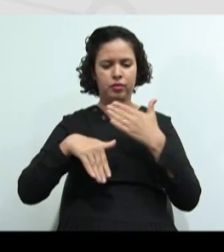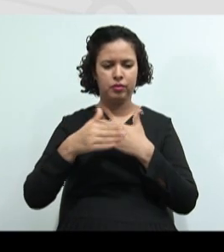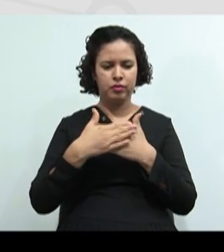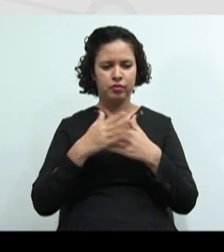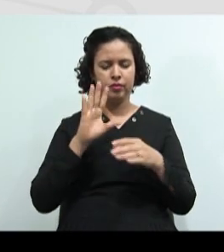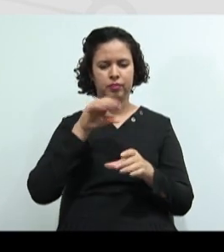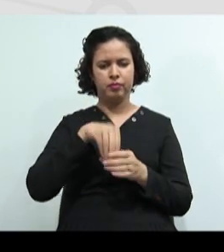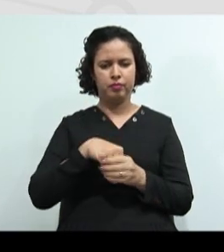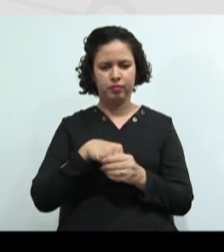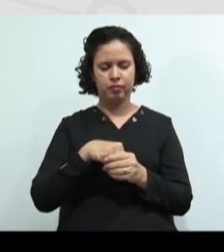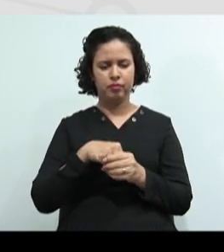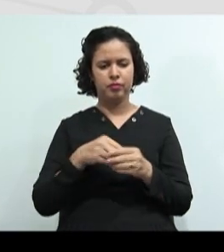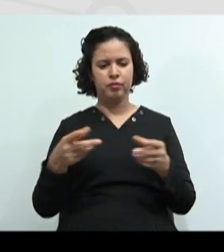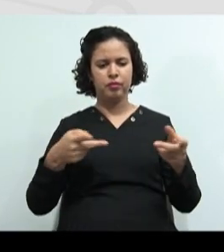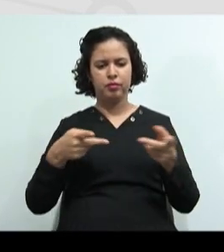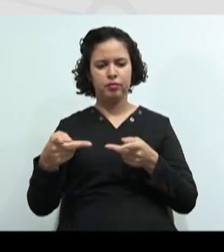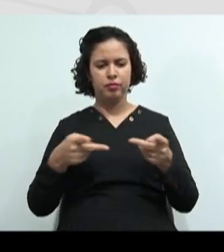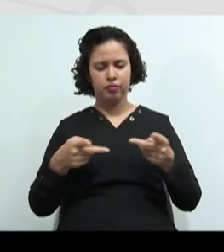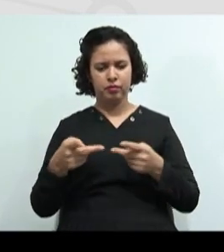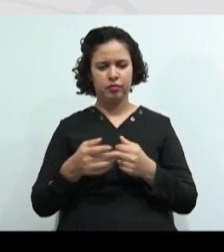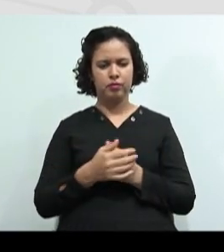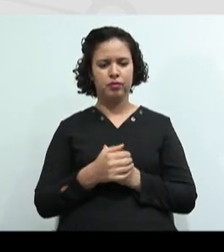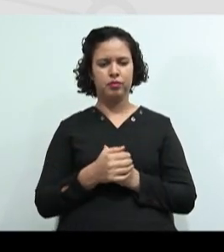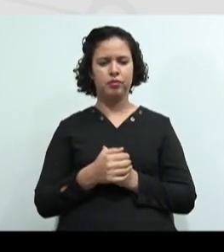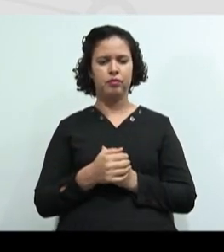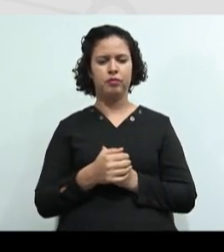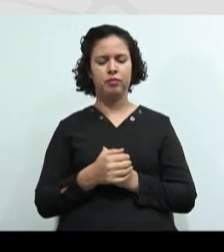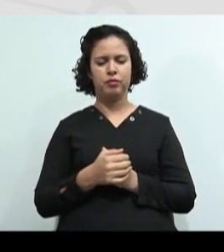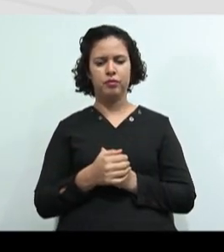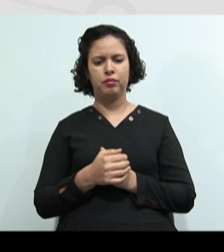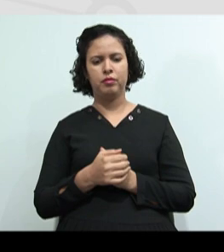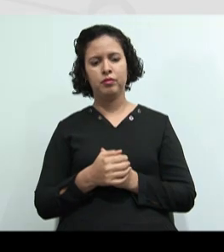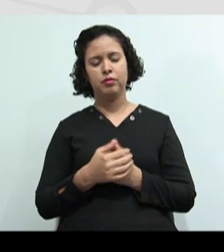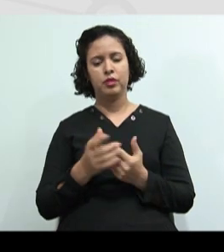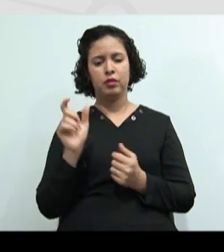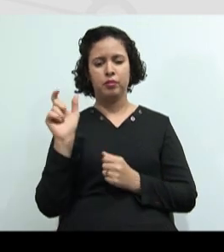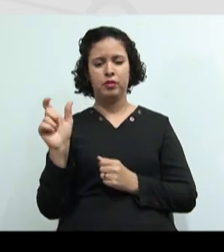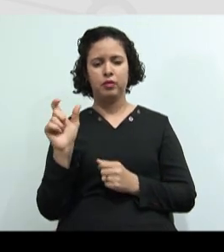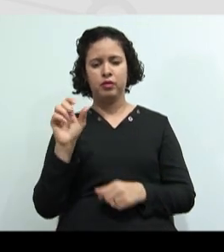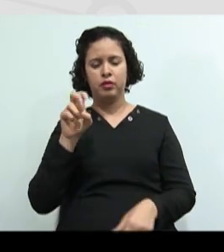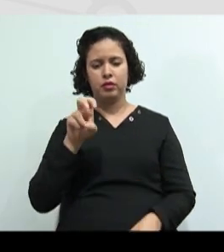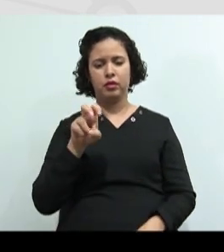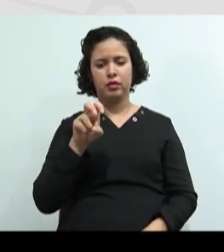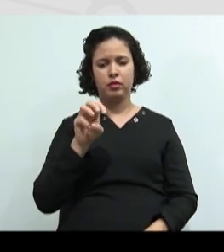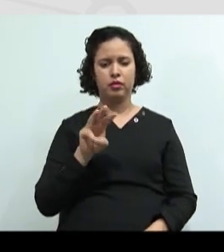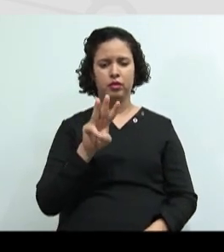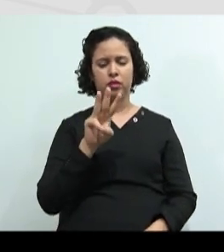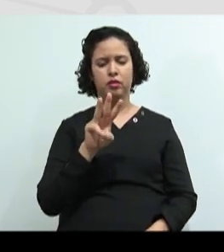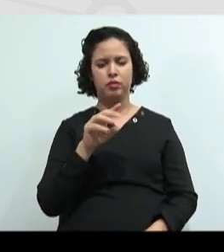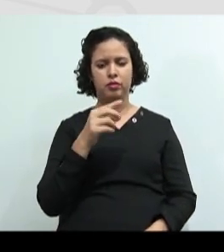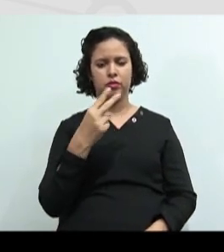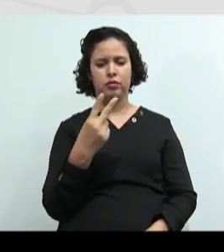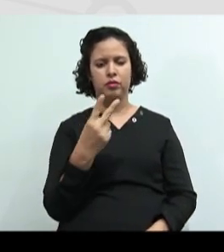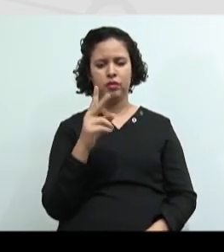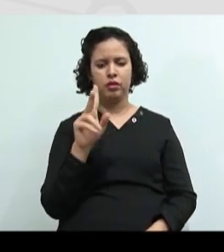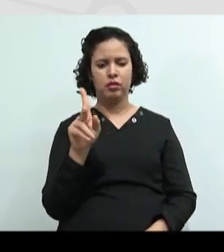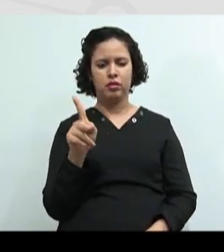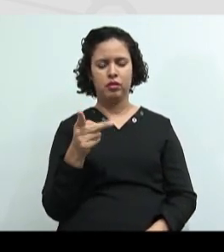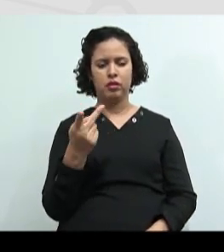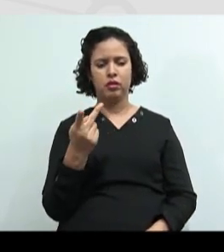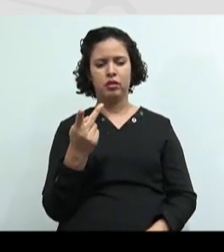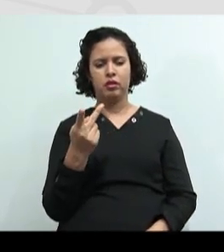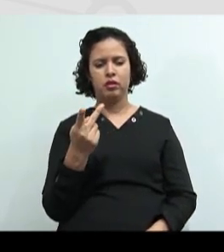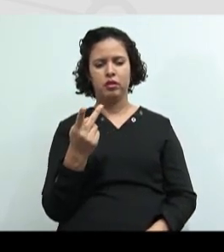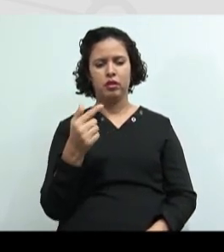envolvidos em um projeto, tá? Ela, a sigla, né, da metodologia 5W2H, é formada pelas iniciais em inglês,